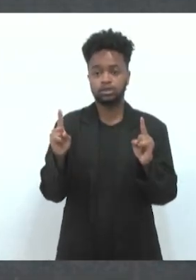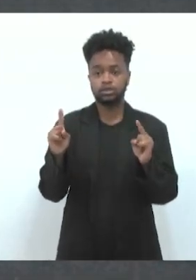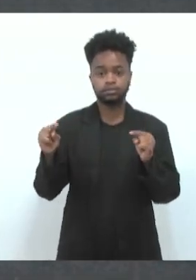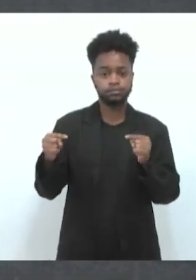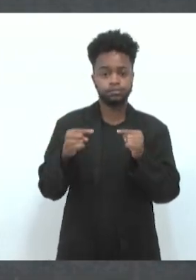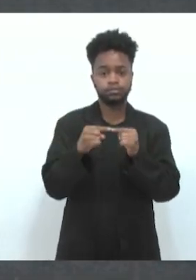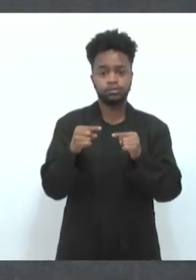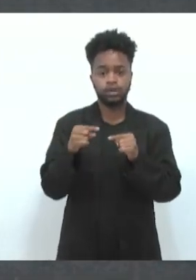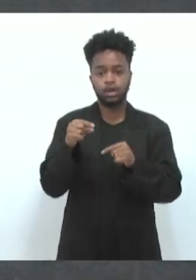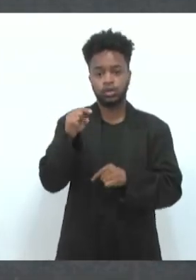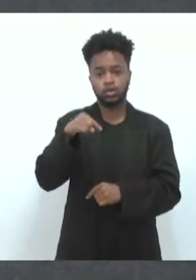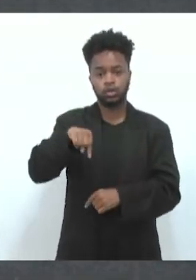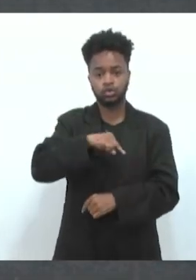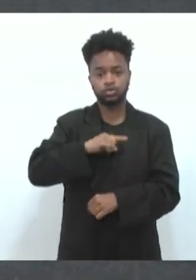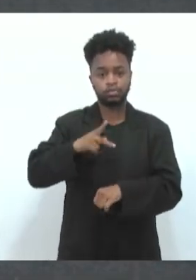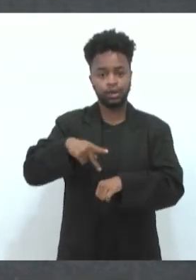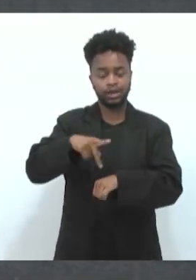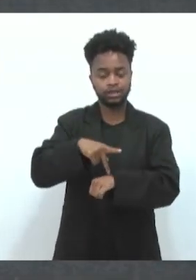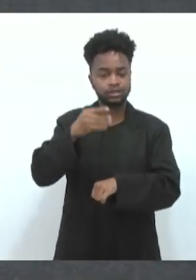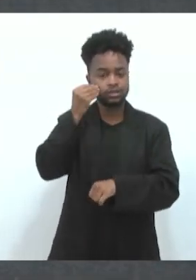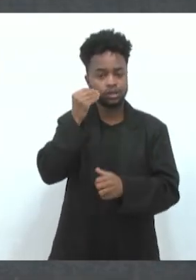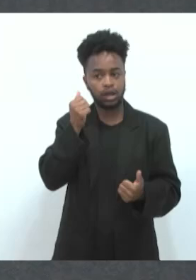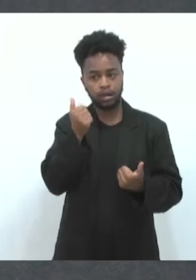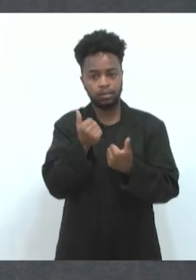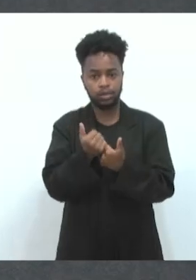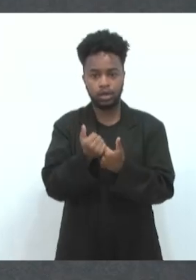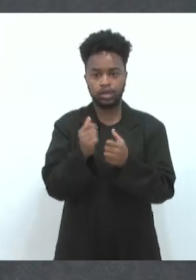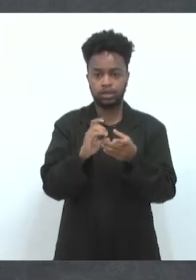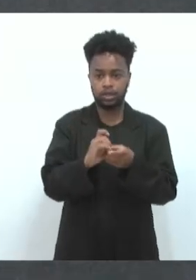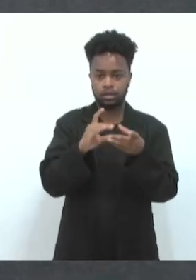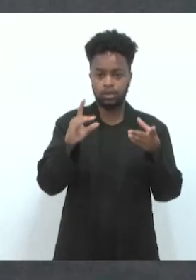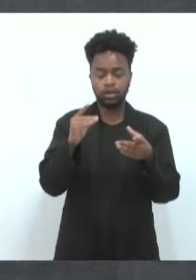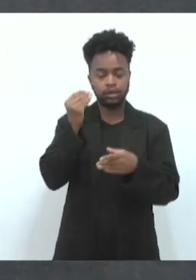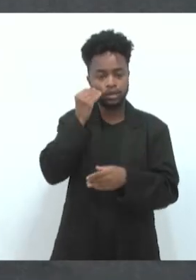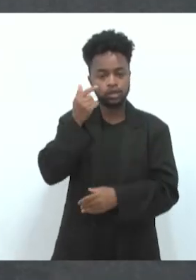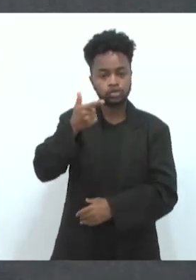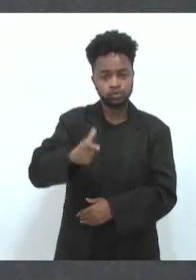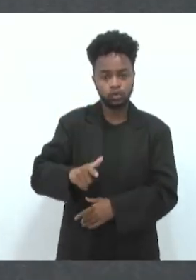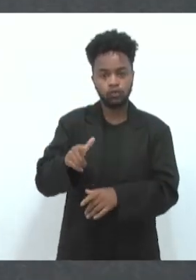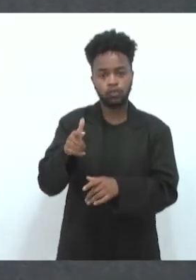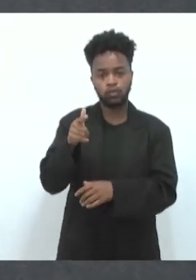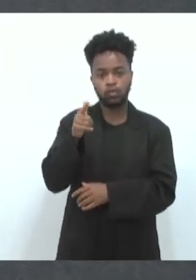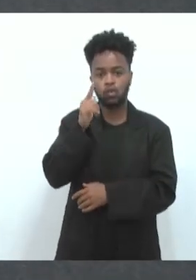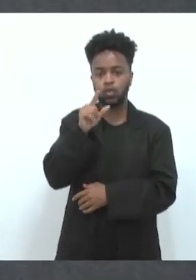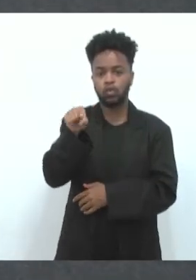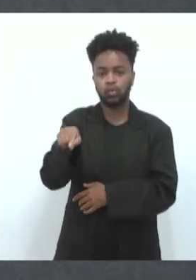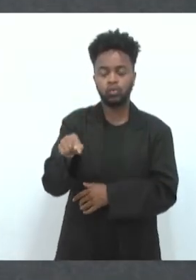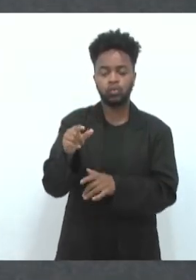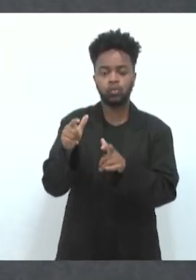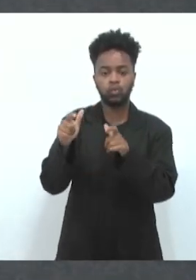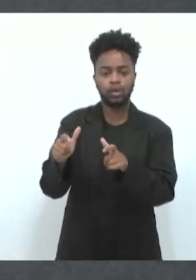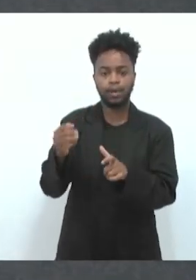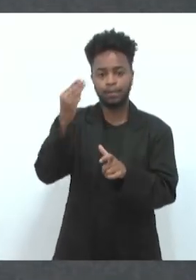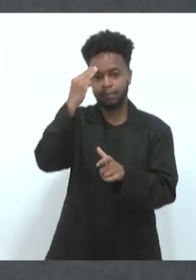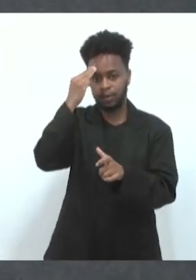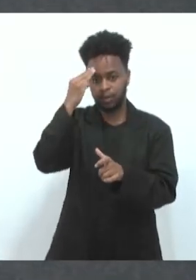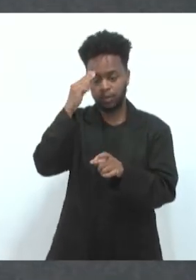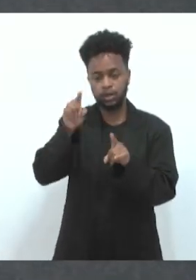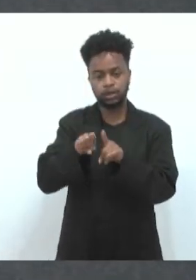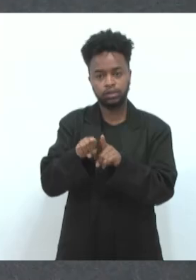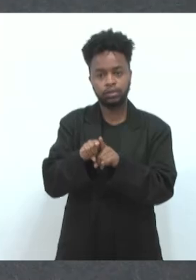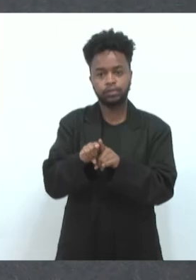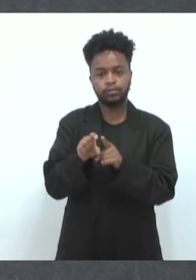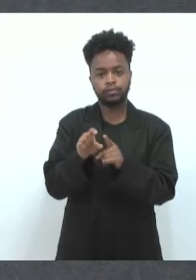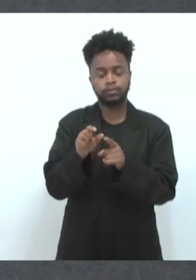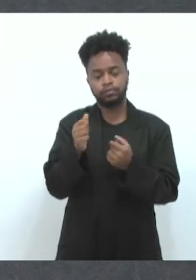projeto de país que quer fortalecer a sua democracia, resgatar aquele espaço como um espaço de memória, como um espaço de